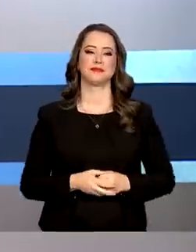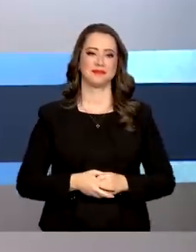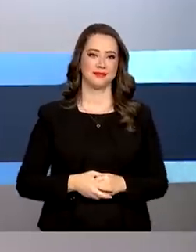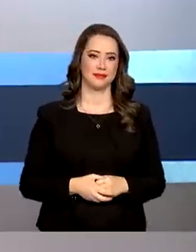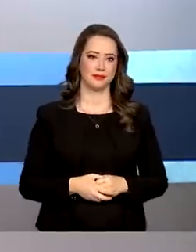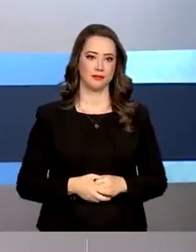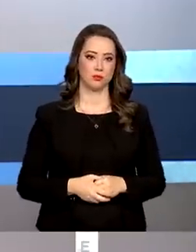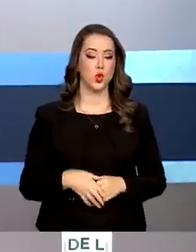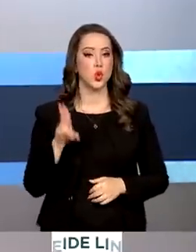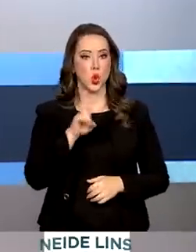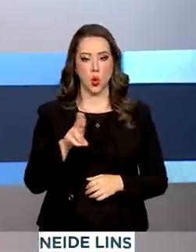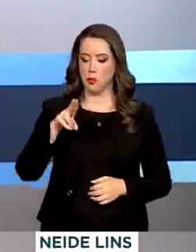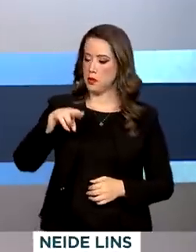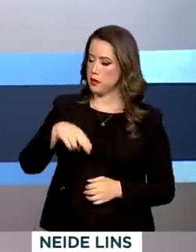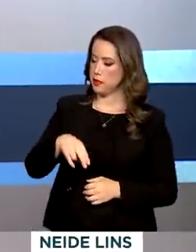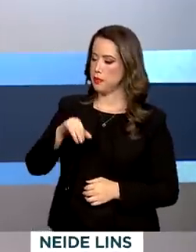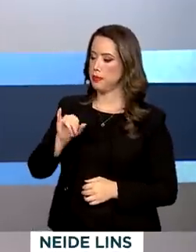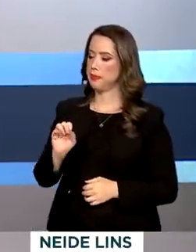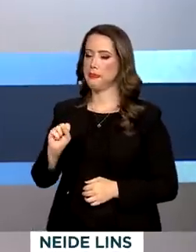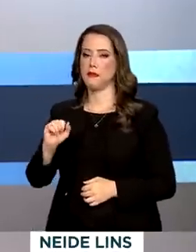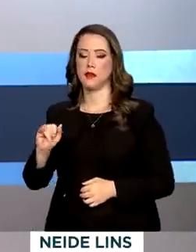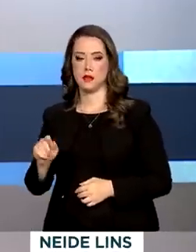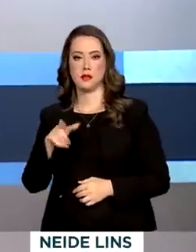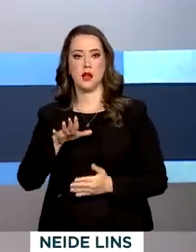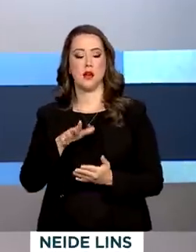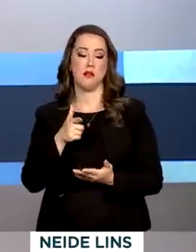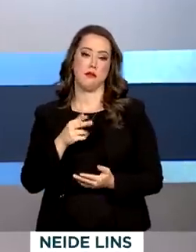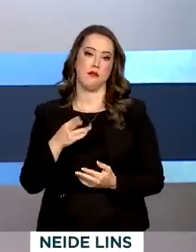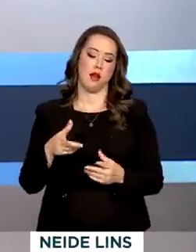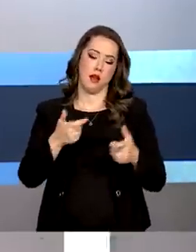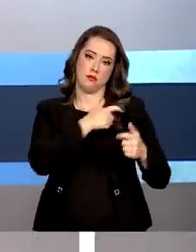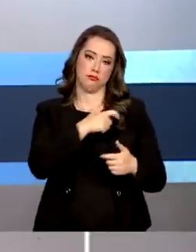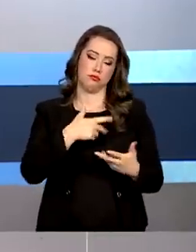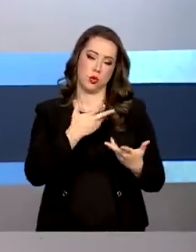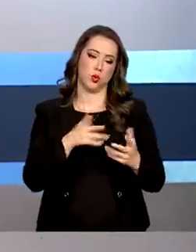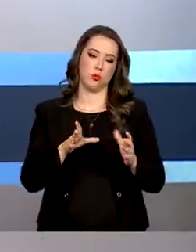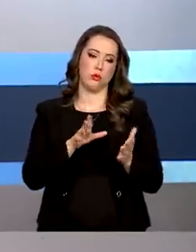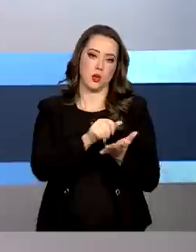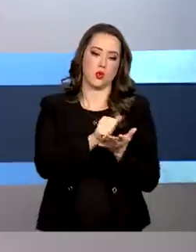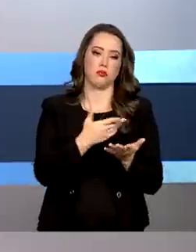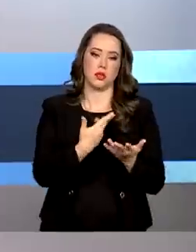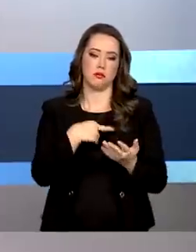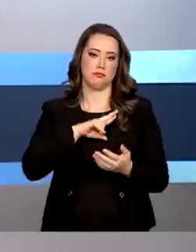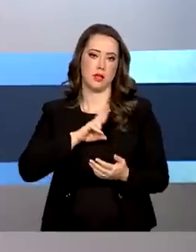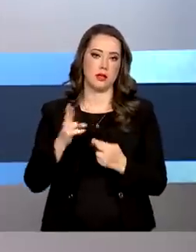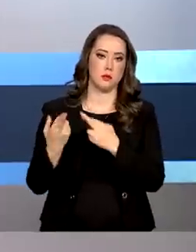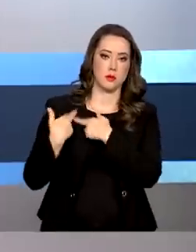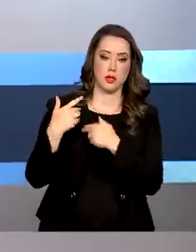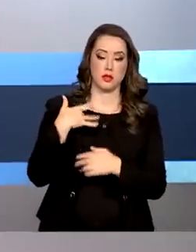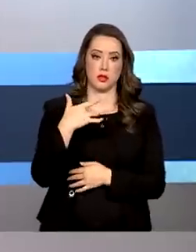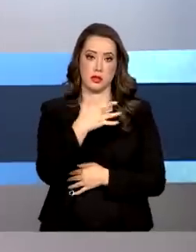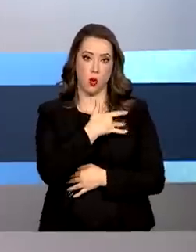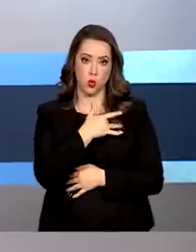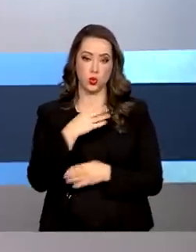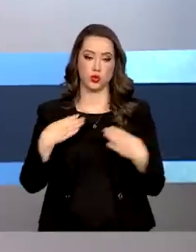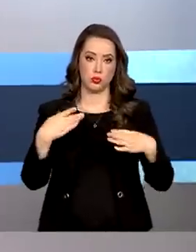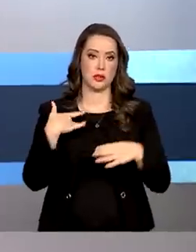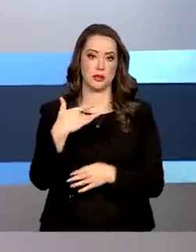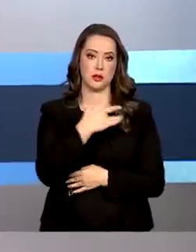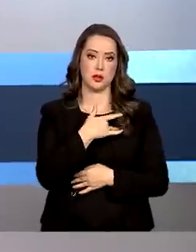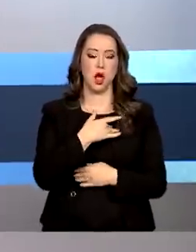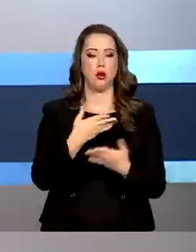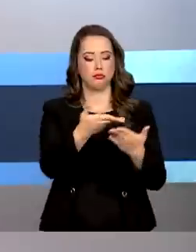Nísia Trindade que vai assumir a saúde e receber o relatório final do grupo técnico que debateu temas da área o documento